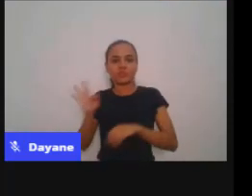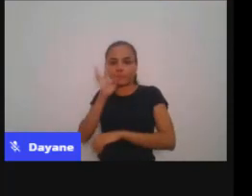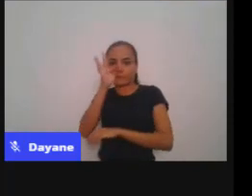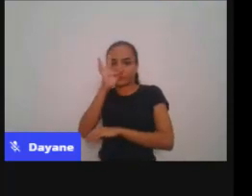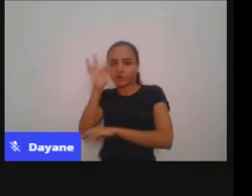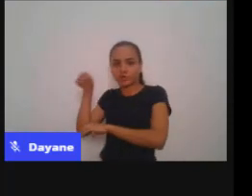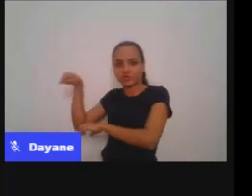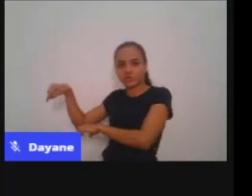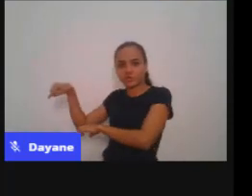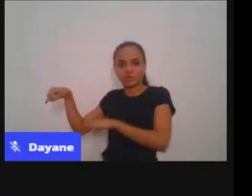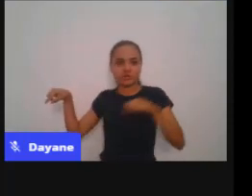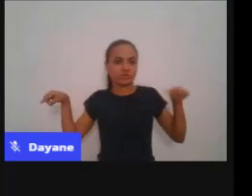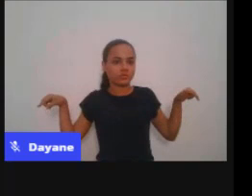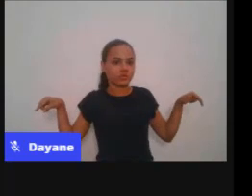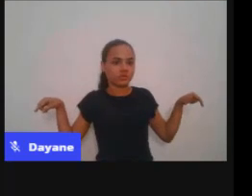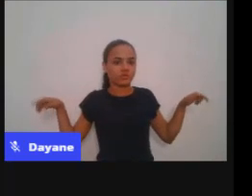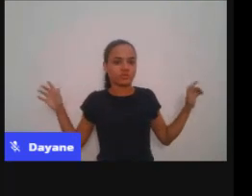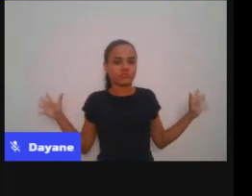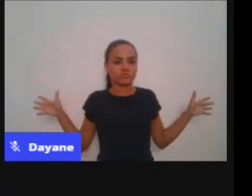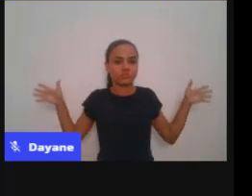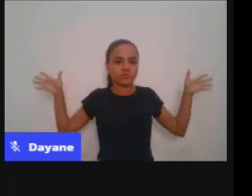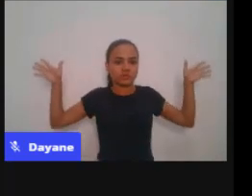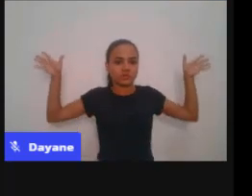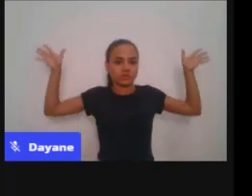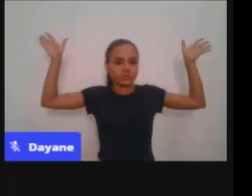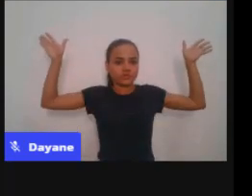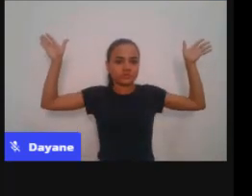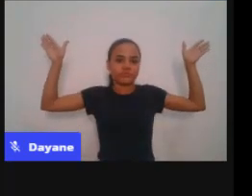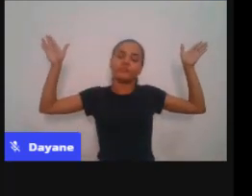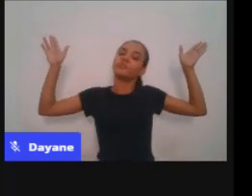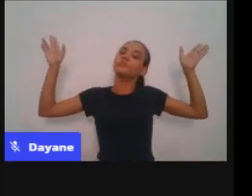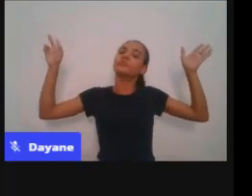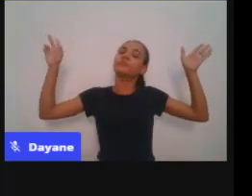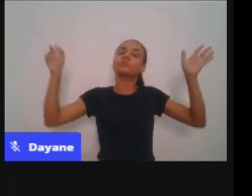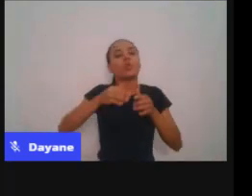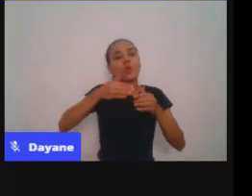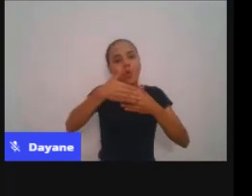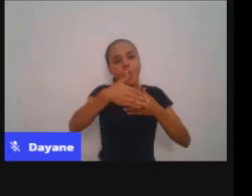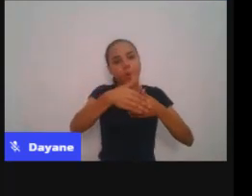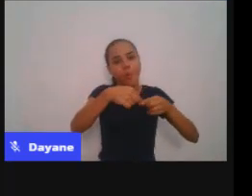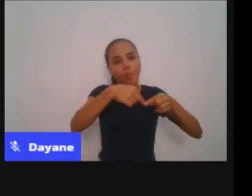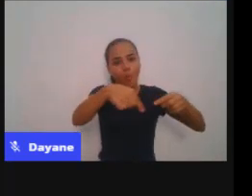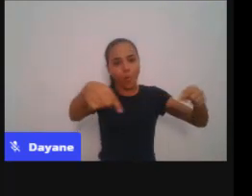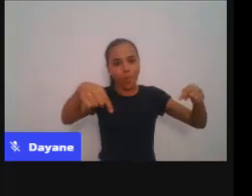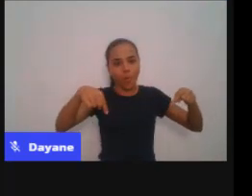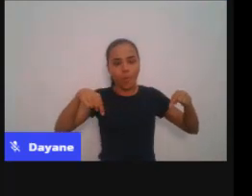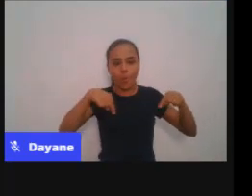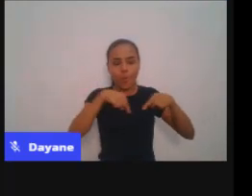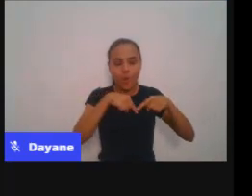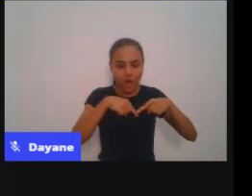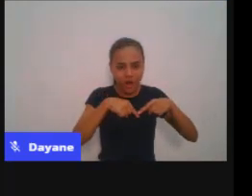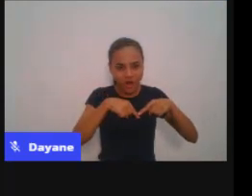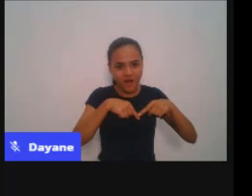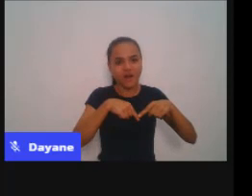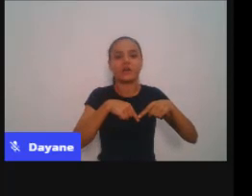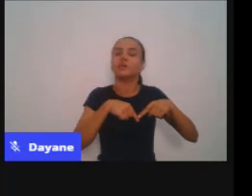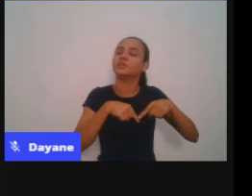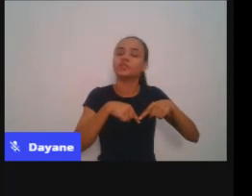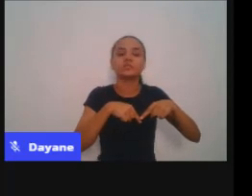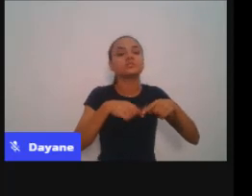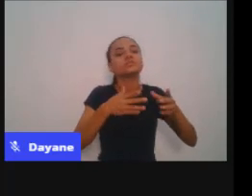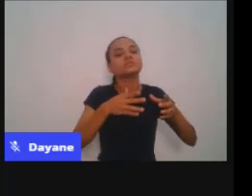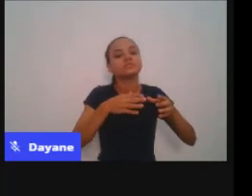quer que apareça lá atrás, né? Que você está no quarto, na sala, em algum lugar, e você quer colocar um mundo imaginário